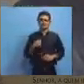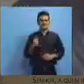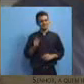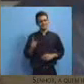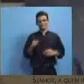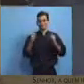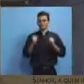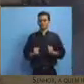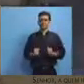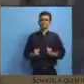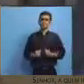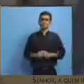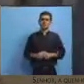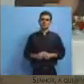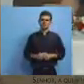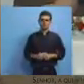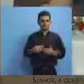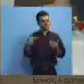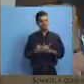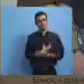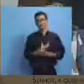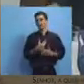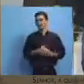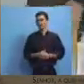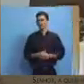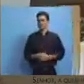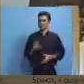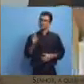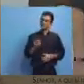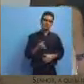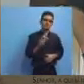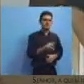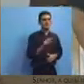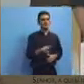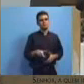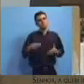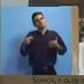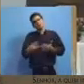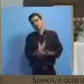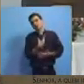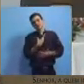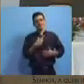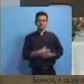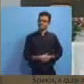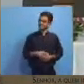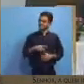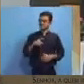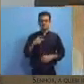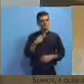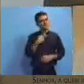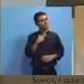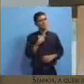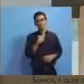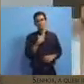dentro da Terra para lavar vai como é que eu sabia que guardava na em troca lá dentro da terra você cobrir lembra que quem ia capinar depois de